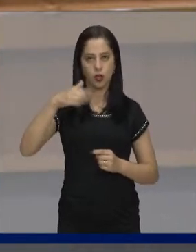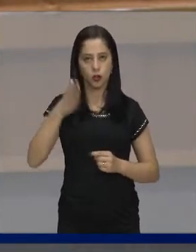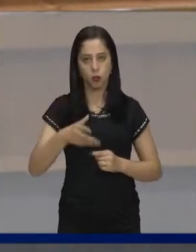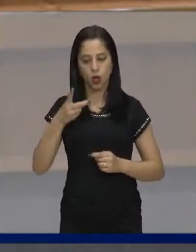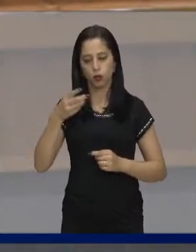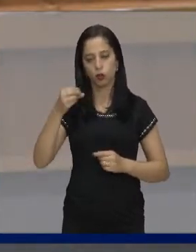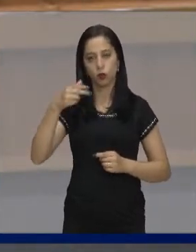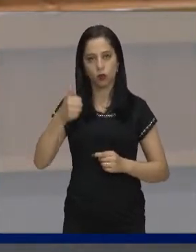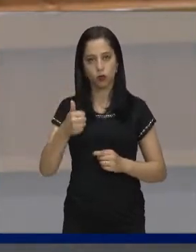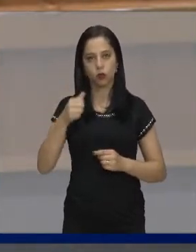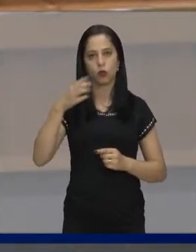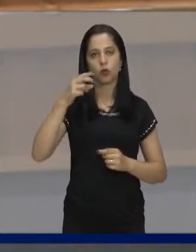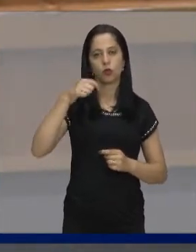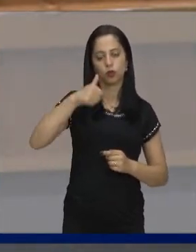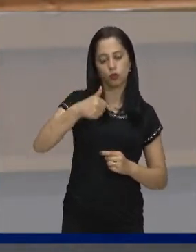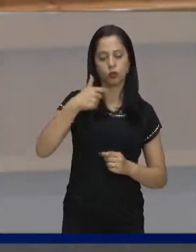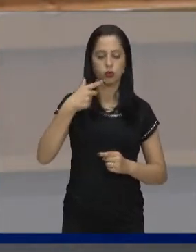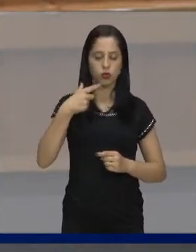12707/2021,